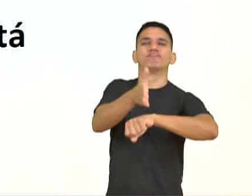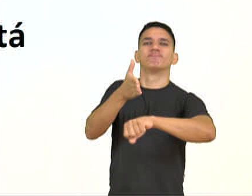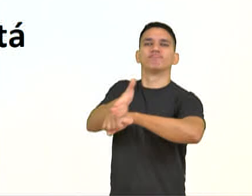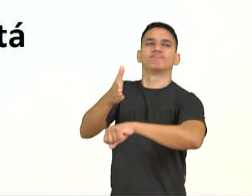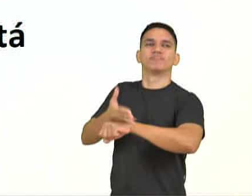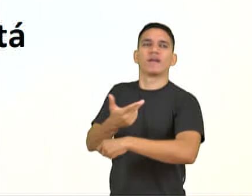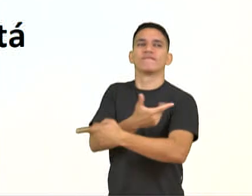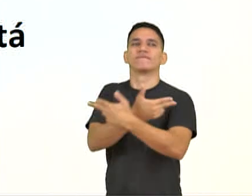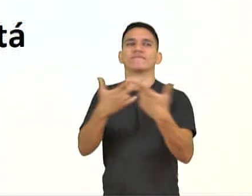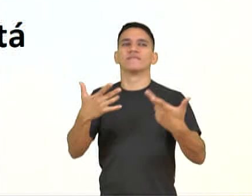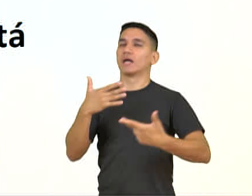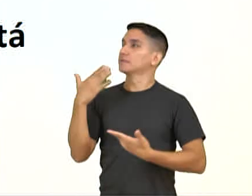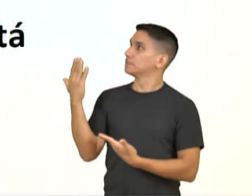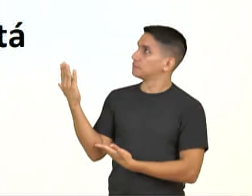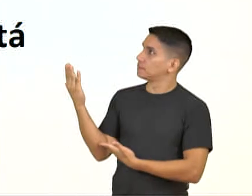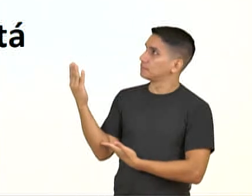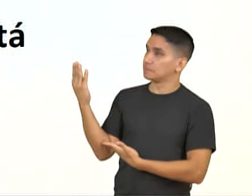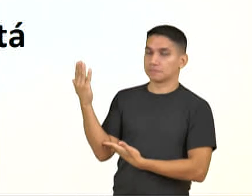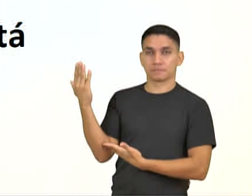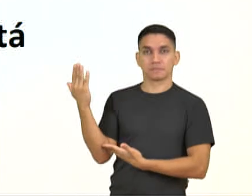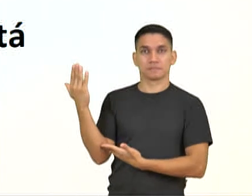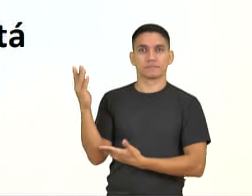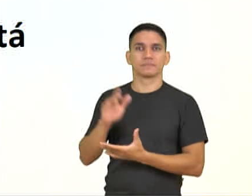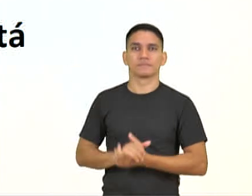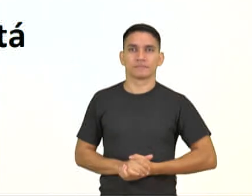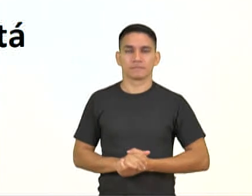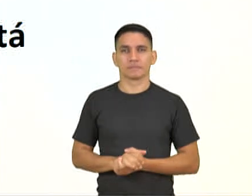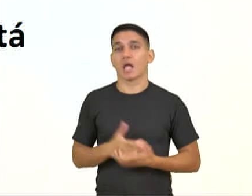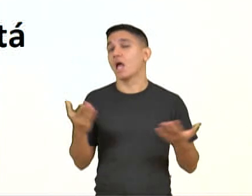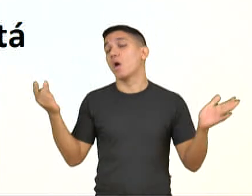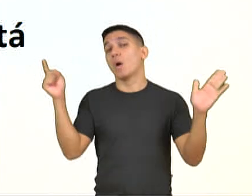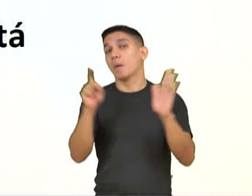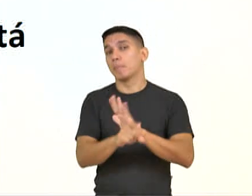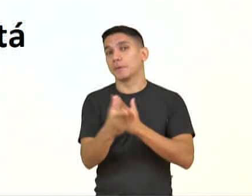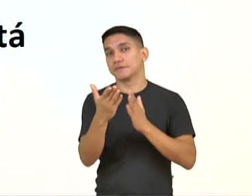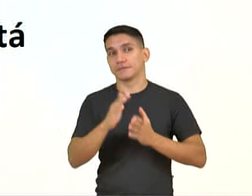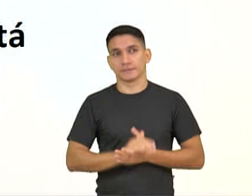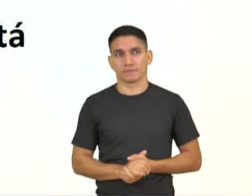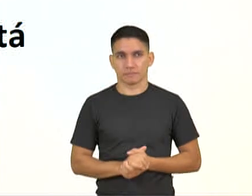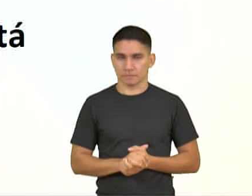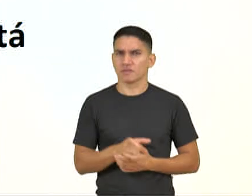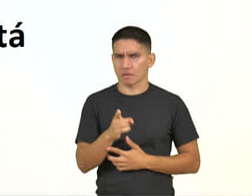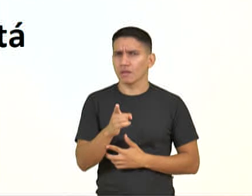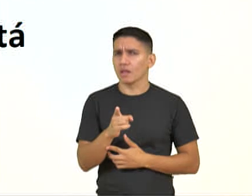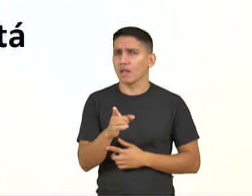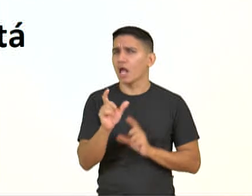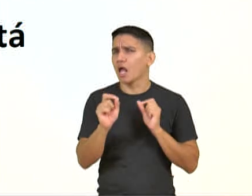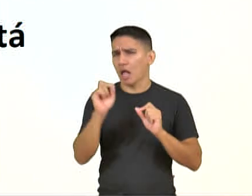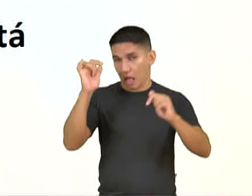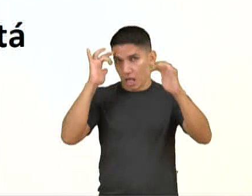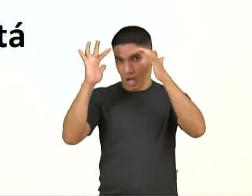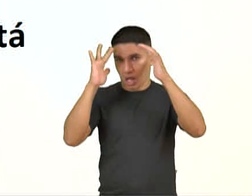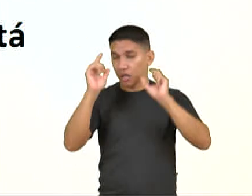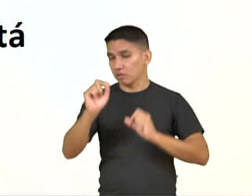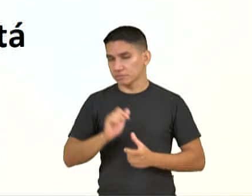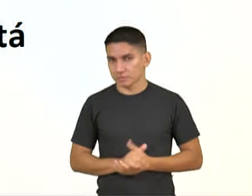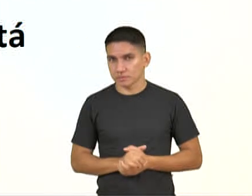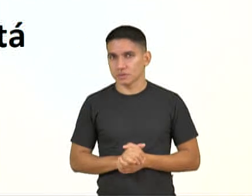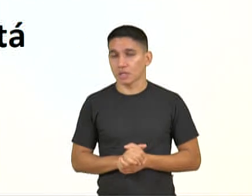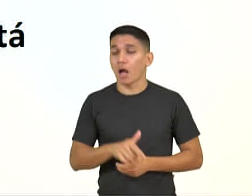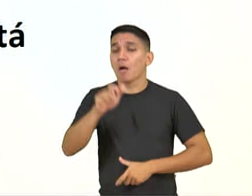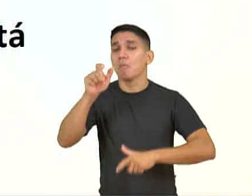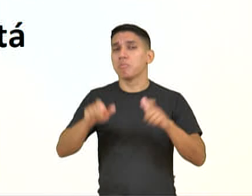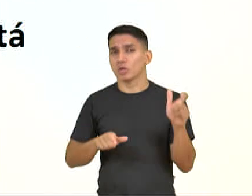várias imagens, né, de Maria Antonieta. Agora eu pergunto para vocês, você considera que quem está no poder,